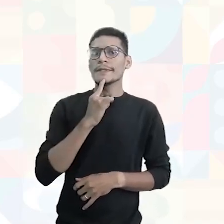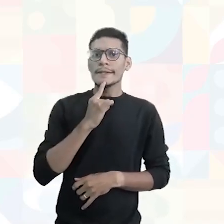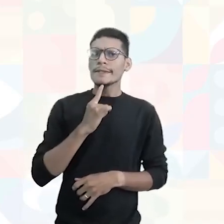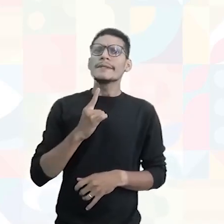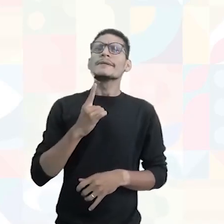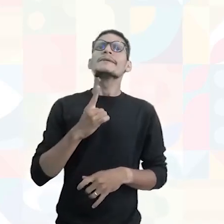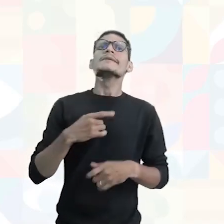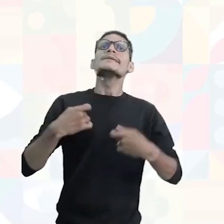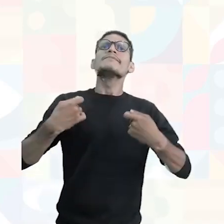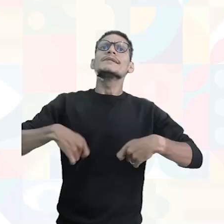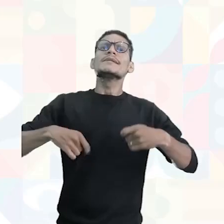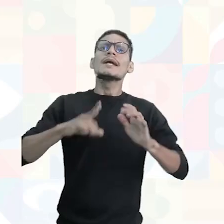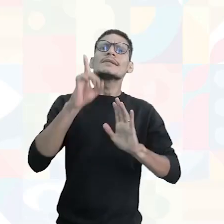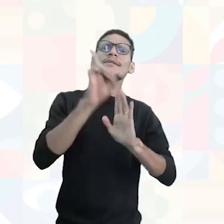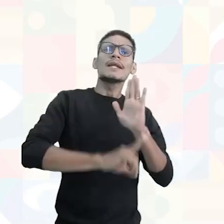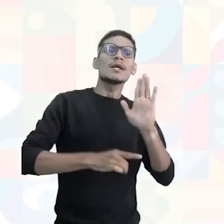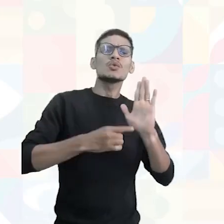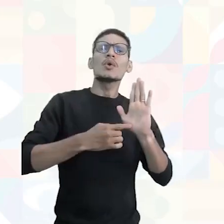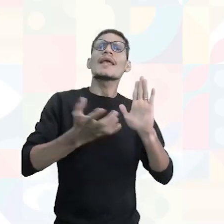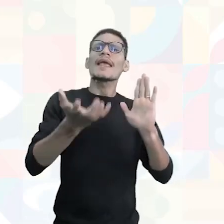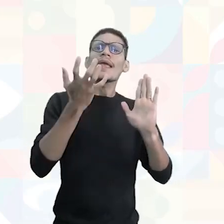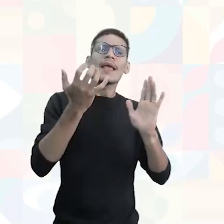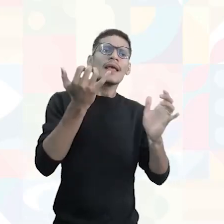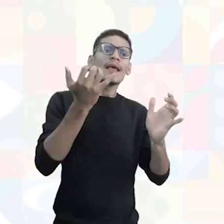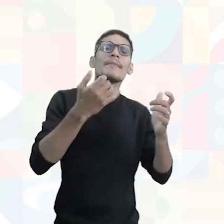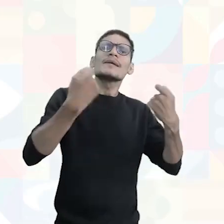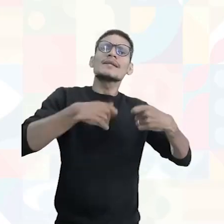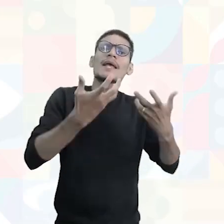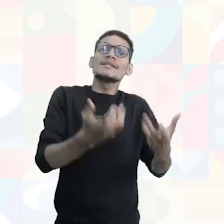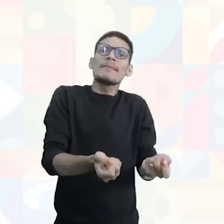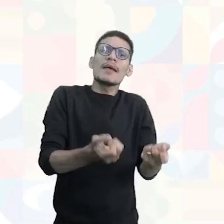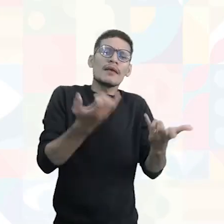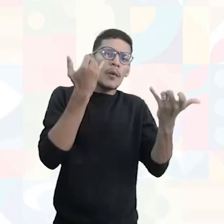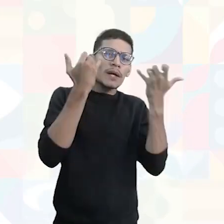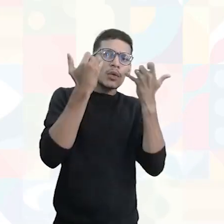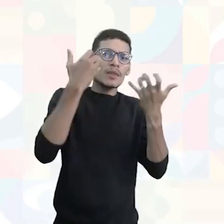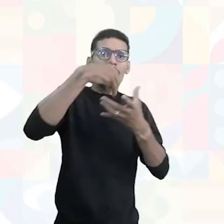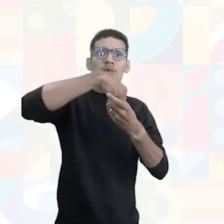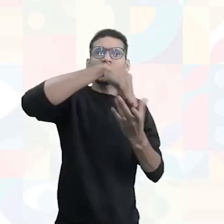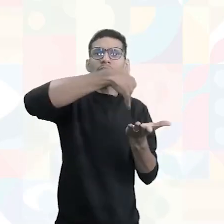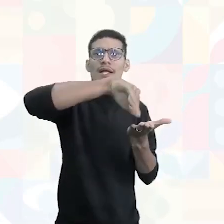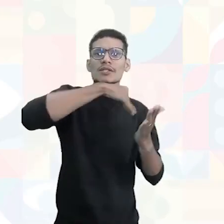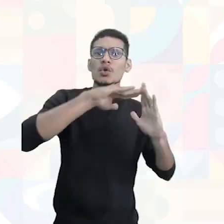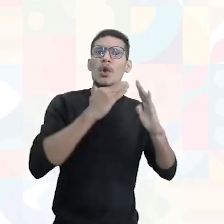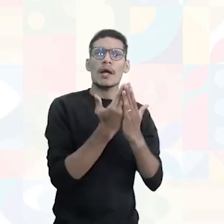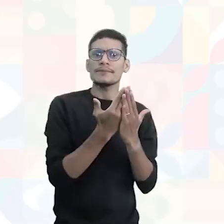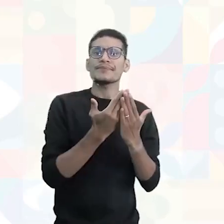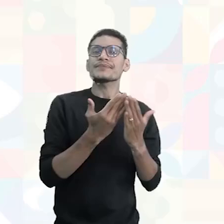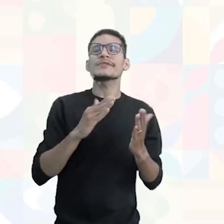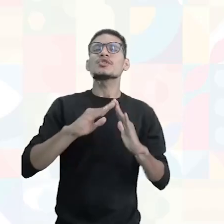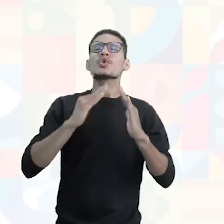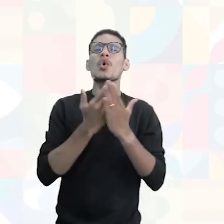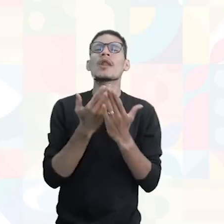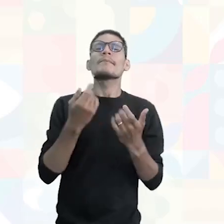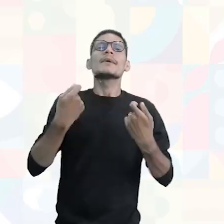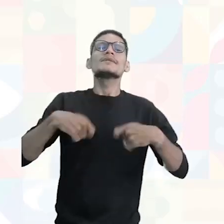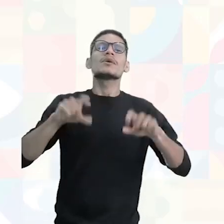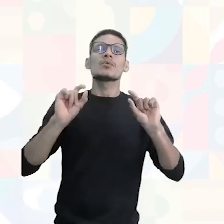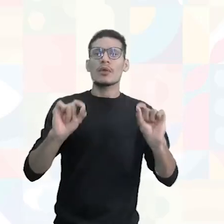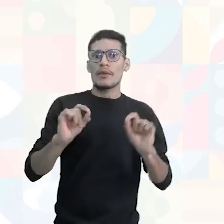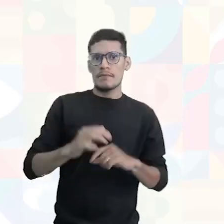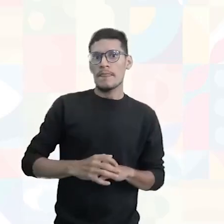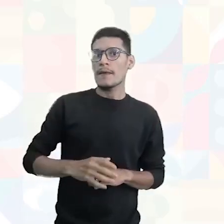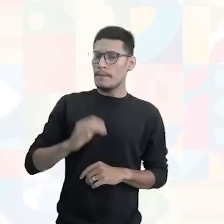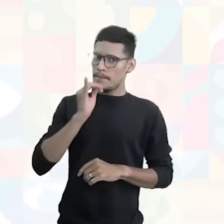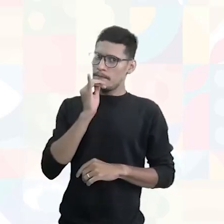que tem direito a receber uma informação na Secretaria Escolar. Então, o que é que a escola precisa fazer? A escola